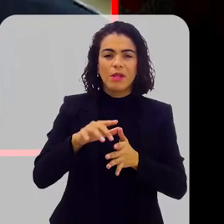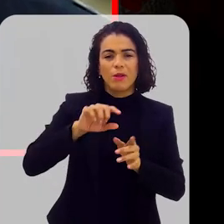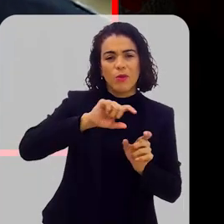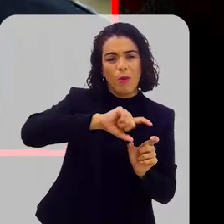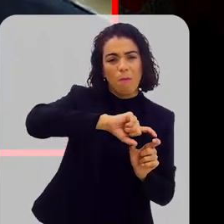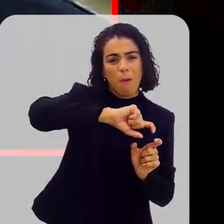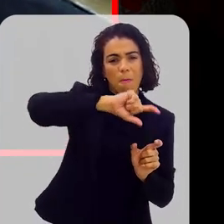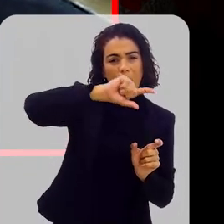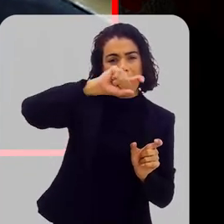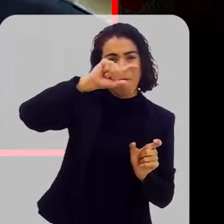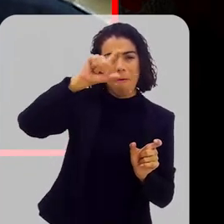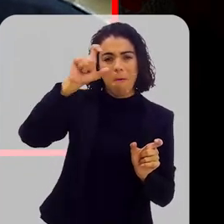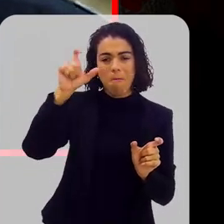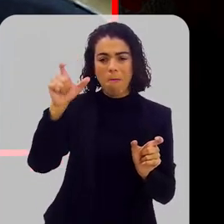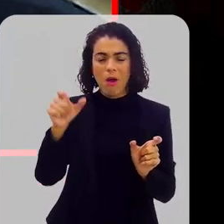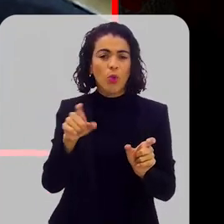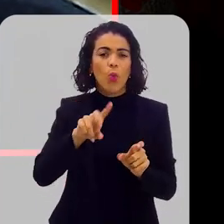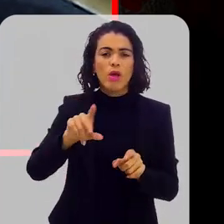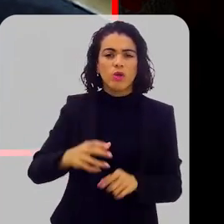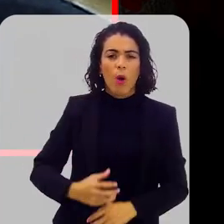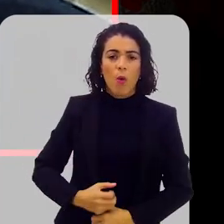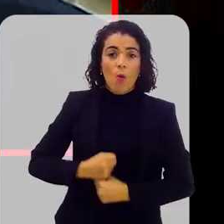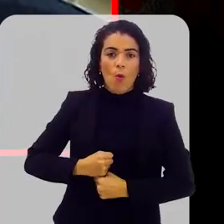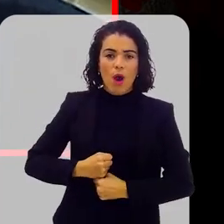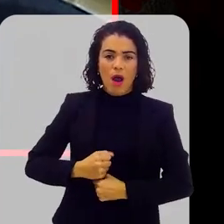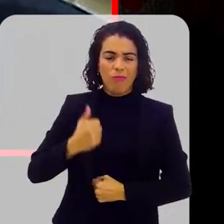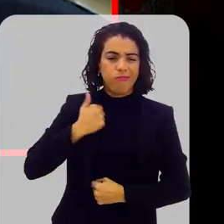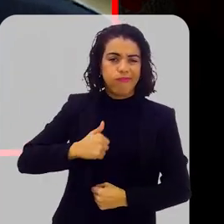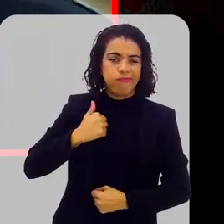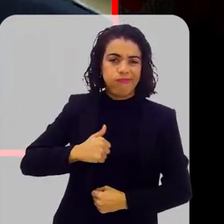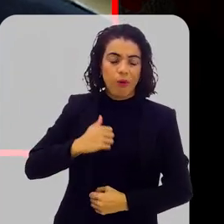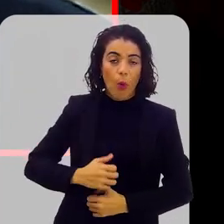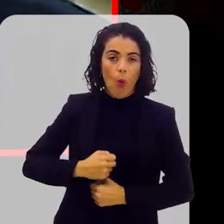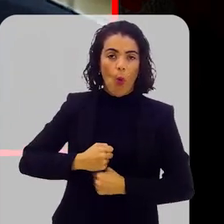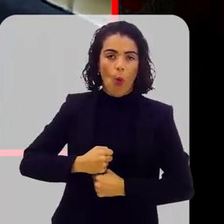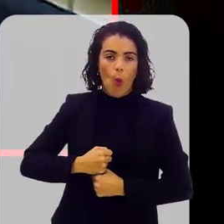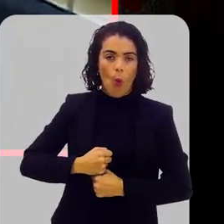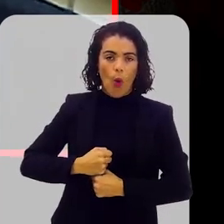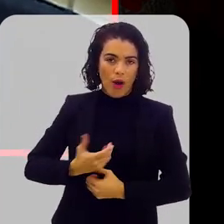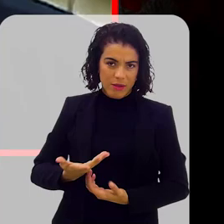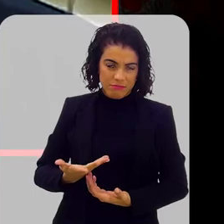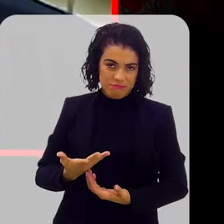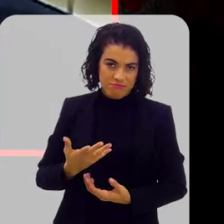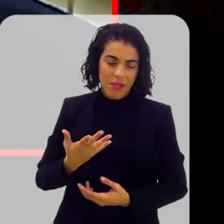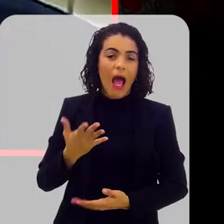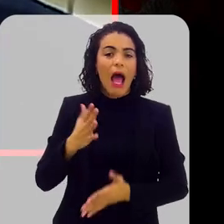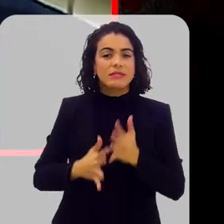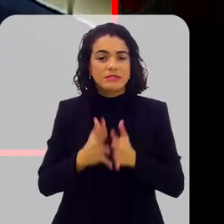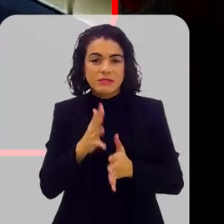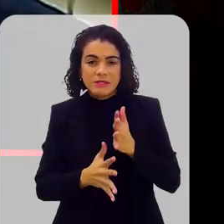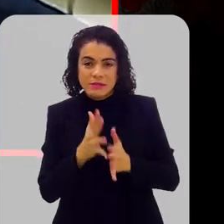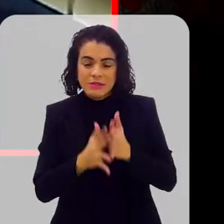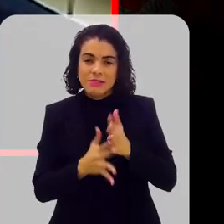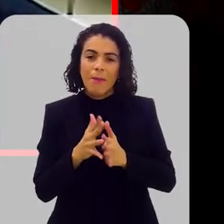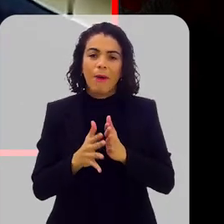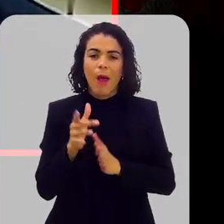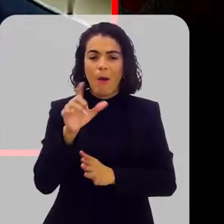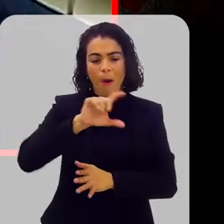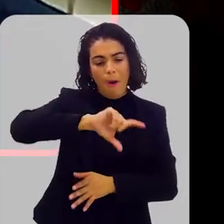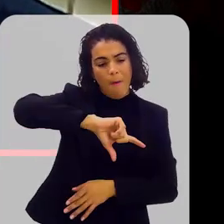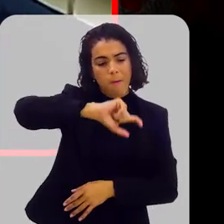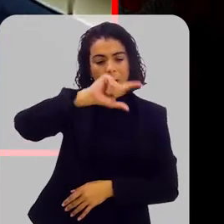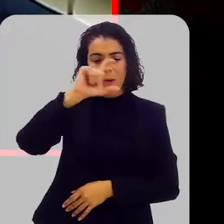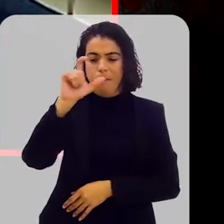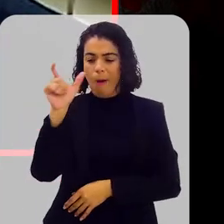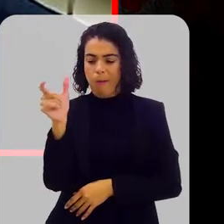intestinal. É curioso que não só diarreia, não só prisão de ventre, tá? Porque muitas vezes o tumor ele cresce e ele obstrui a passagem do